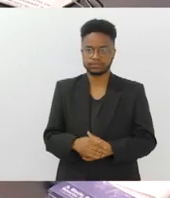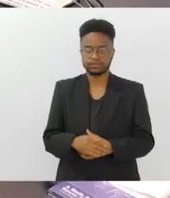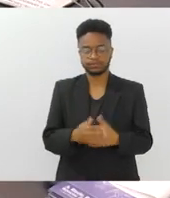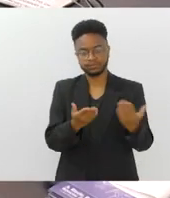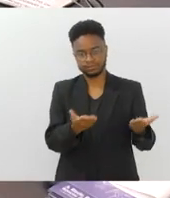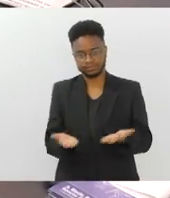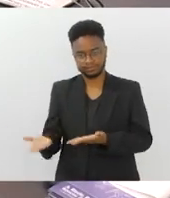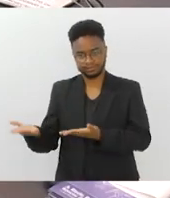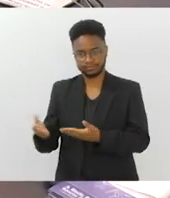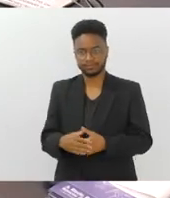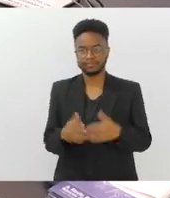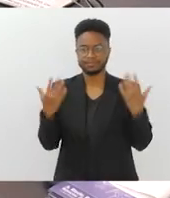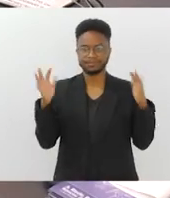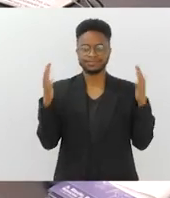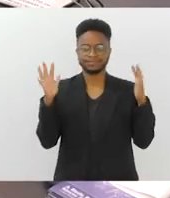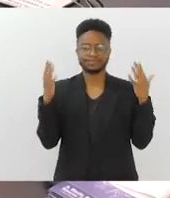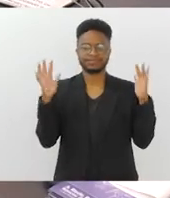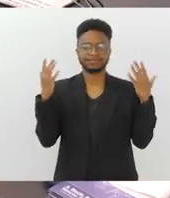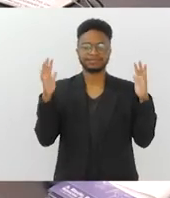favor.